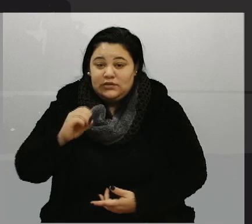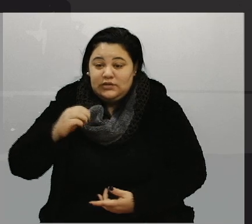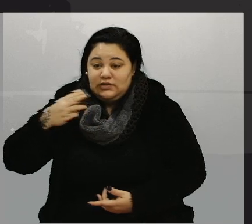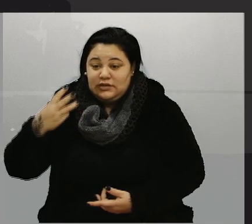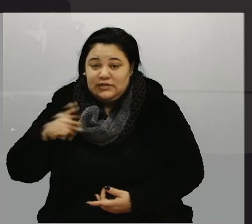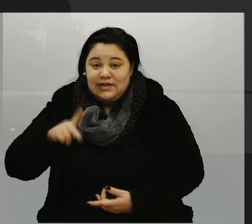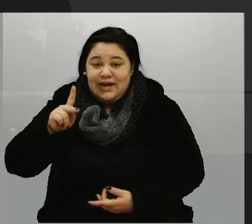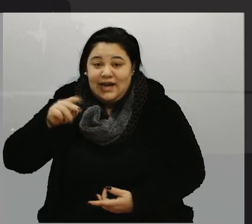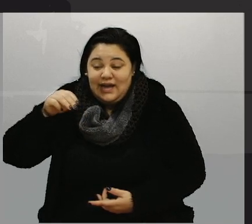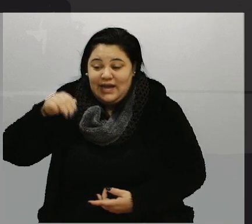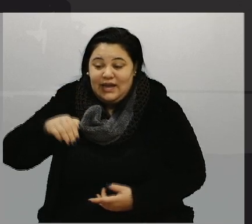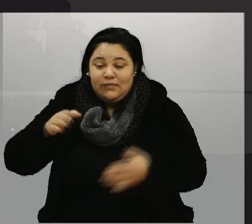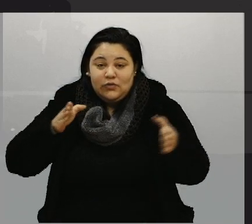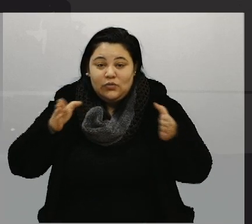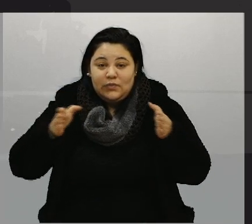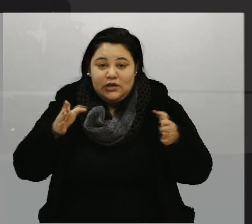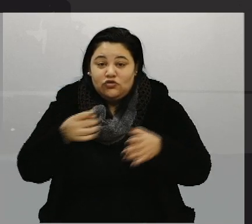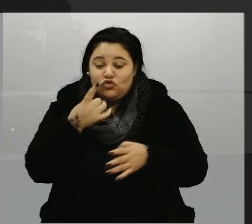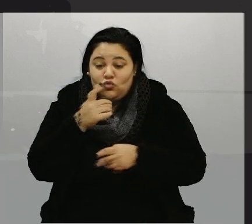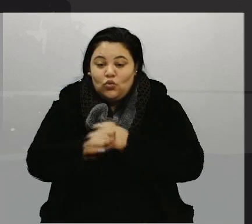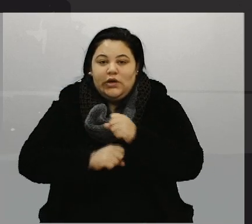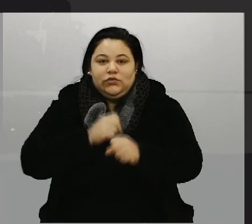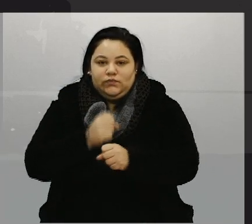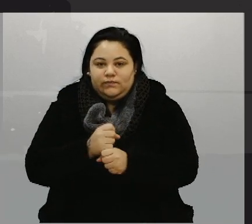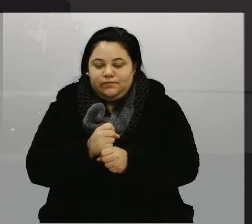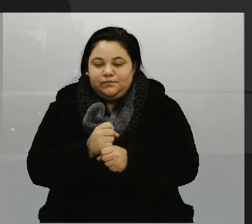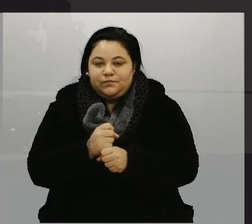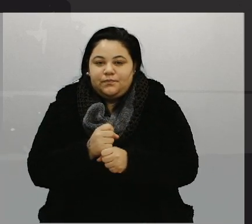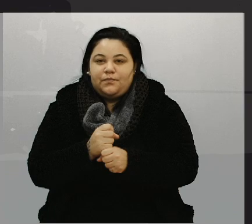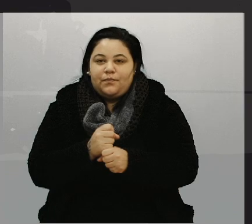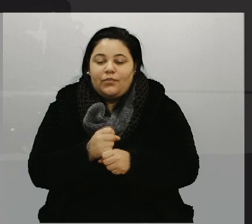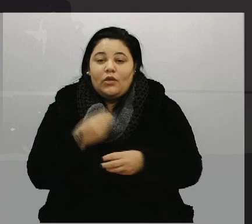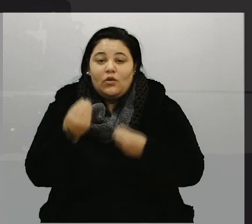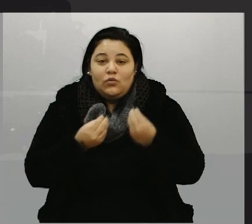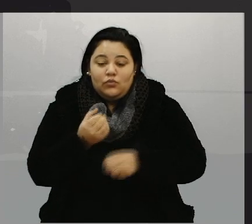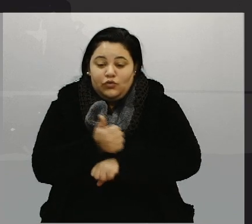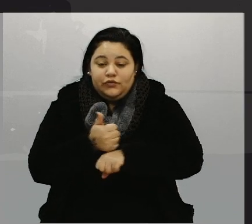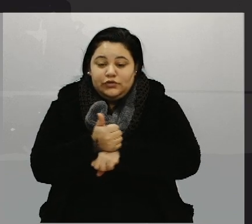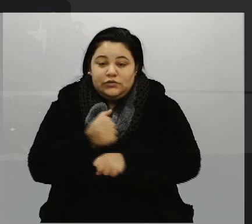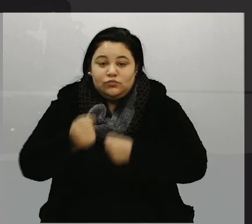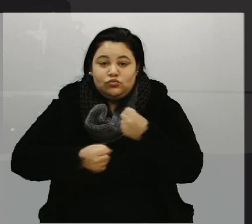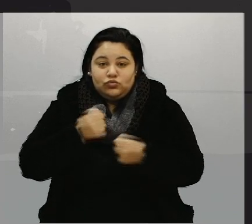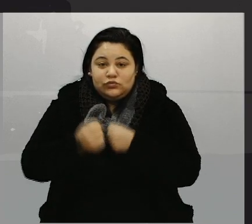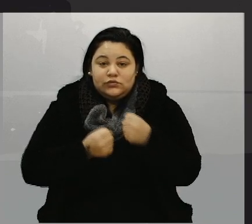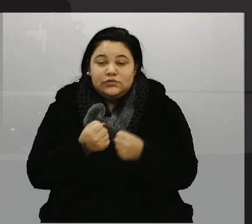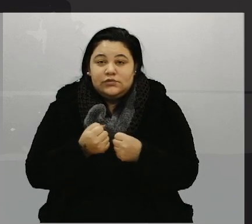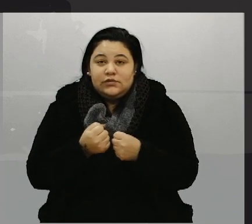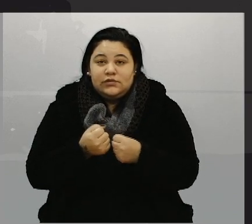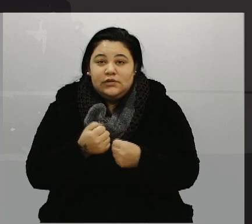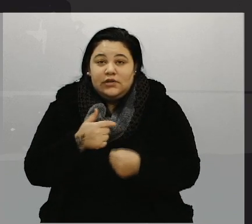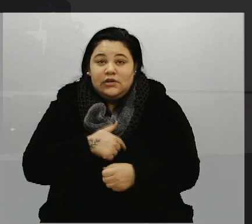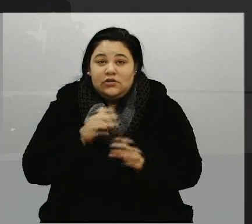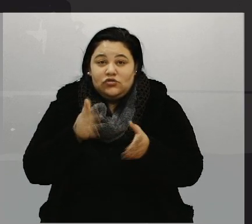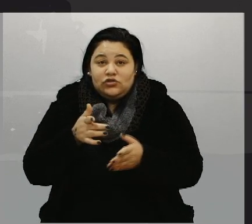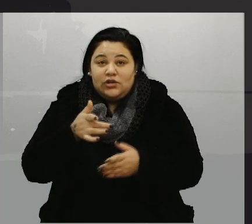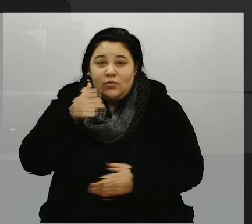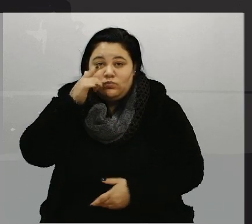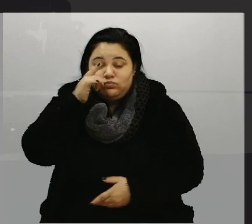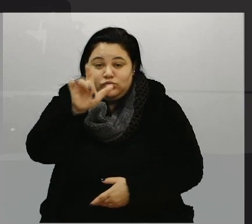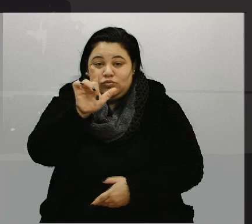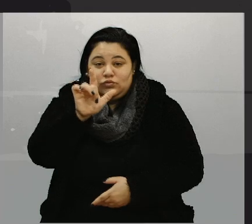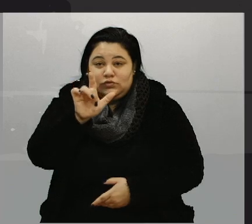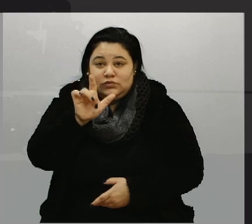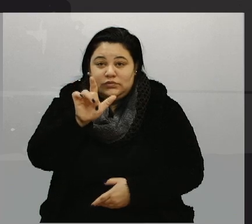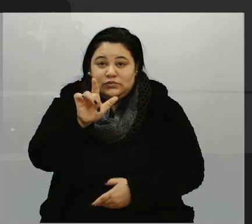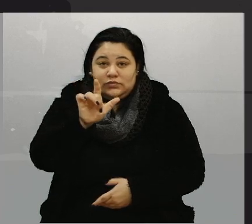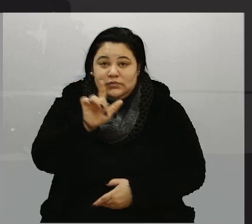quilômetros durante um período de 1 ano. Como atleta, sou ultramaratonista, recordista da Gringos Backyard Ultra Prova